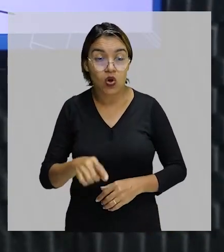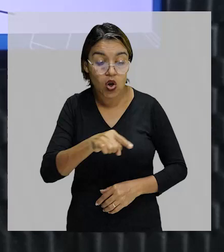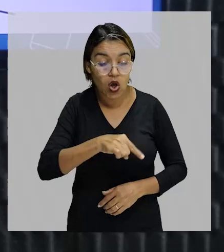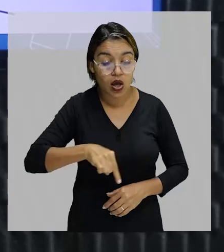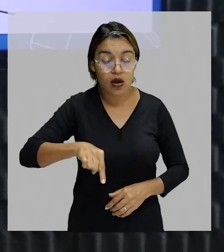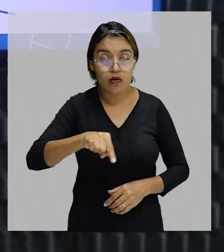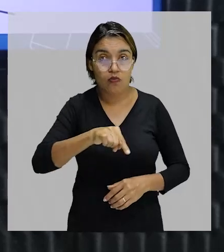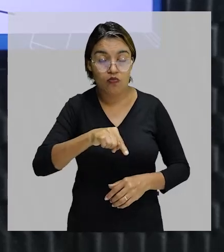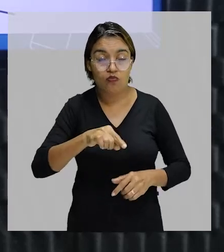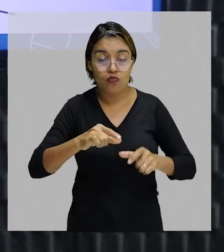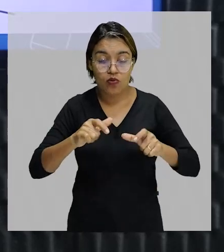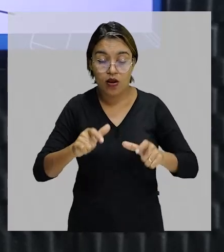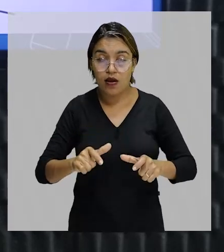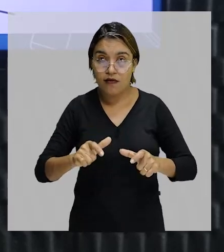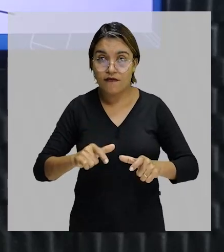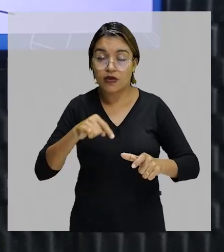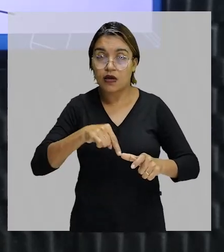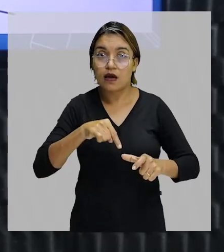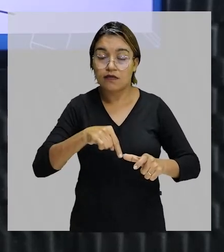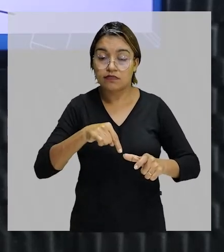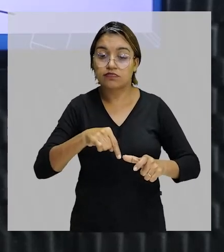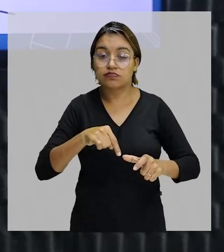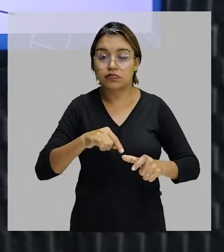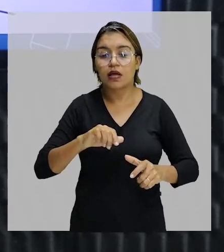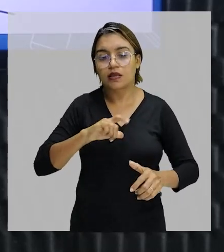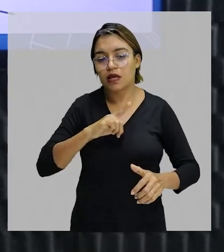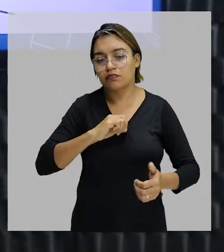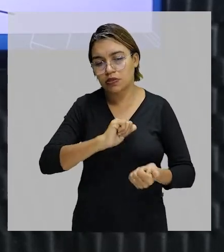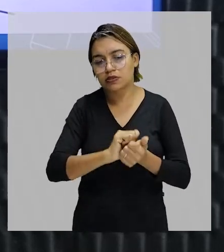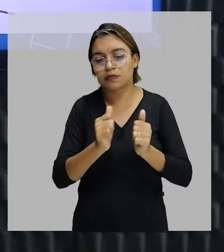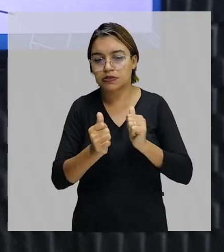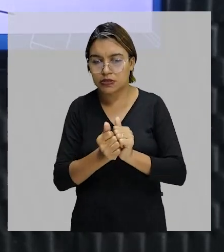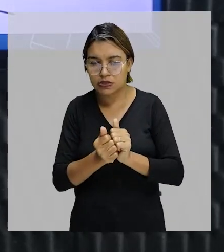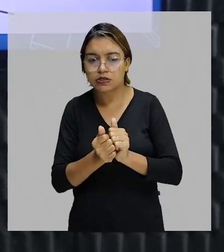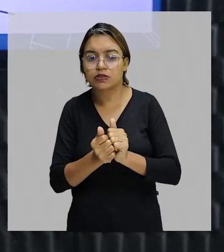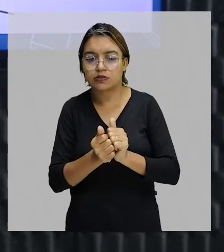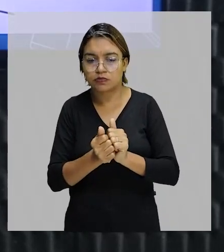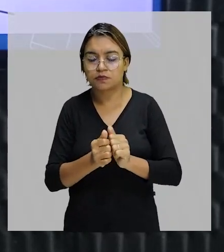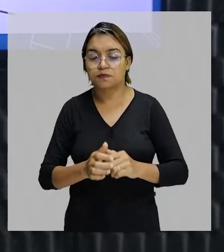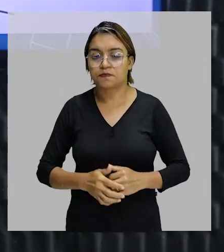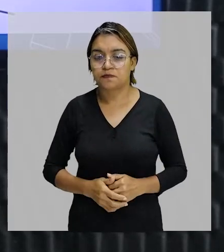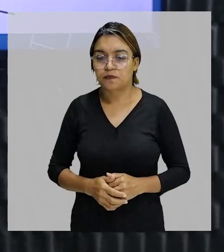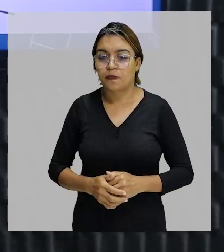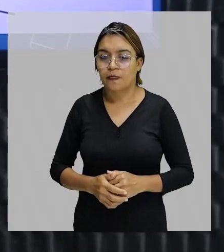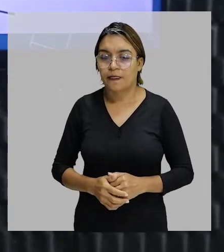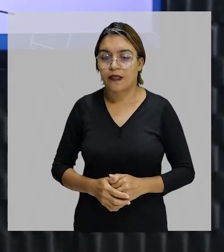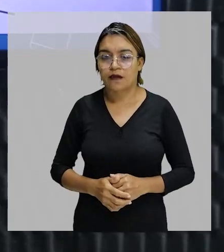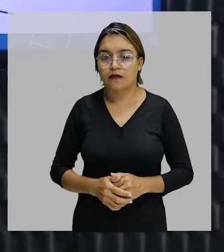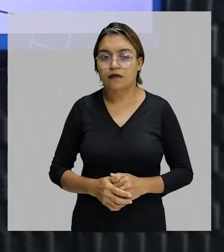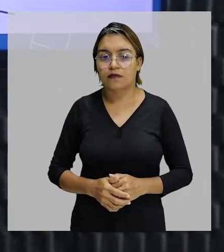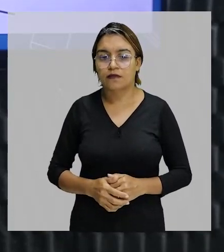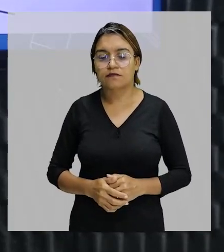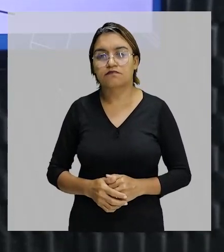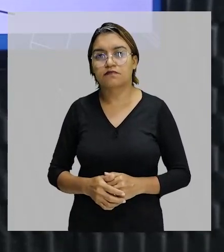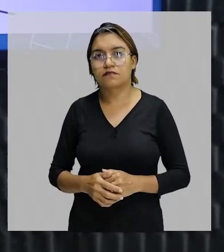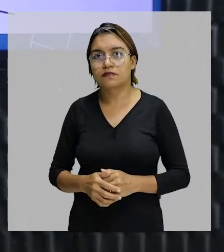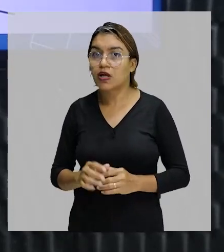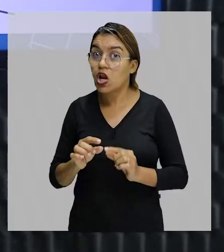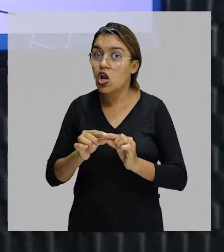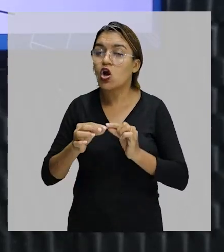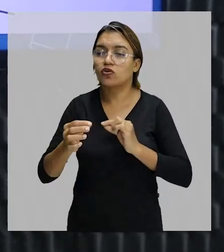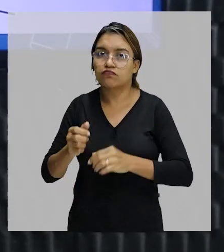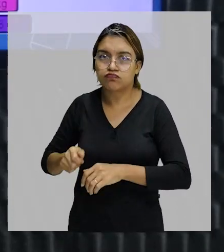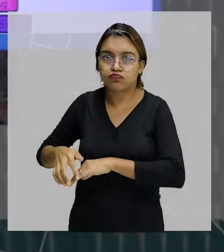local também. Eles só fazem uma espécie de adaptação lá para ter aquele diâmetro de 2,13 m. Mesma lógica, vence quem lança o disco